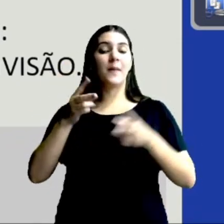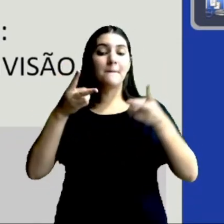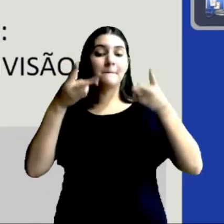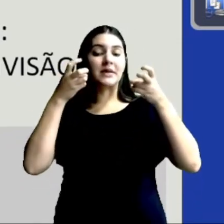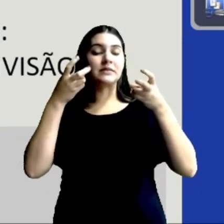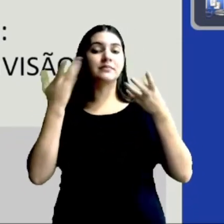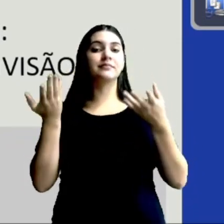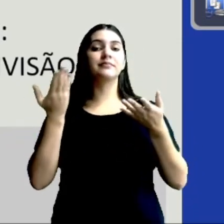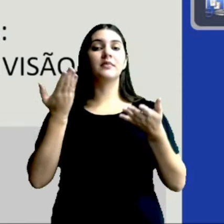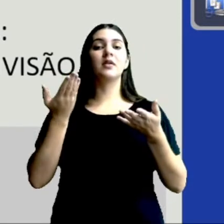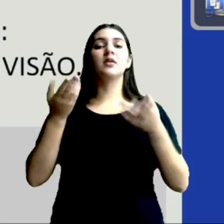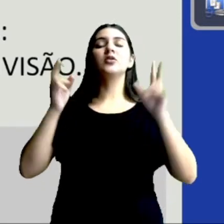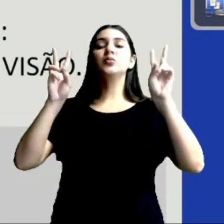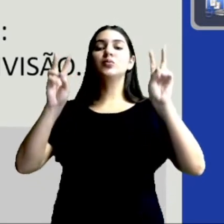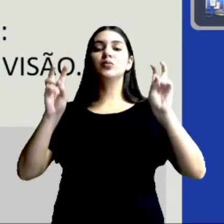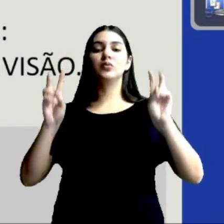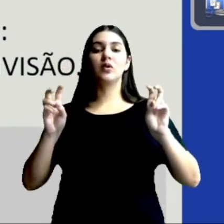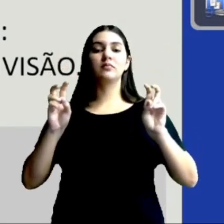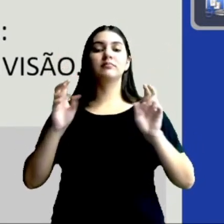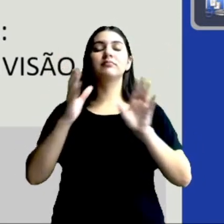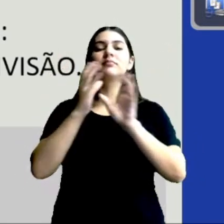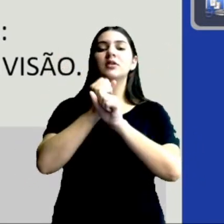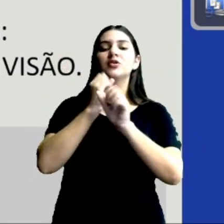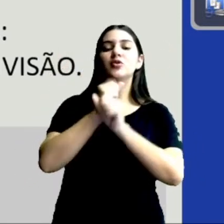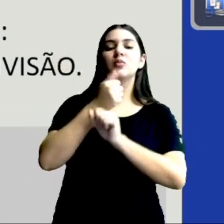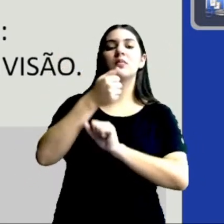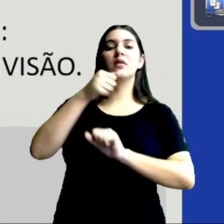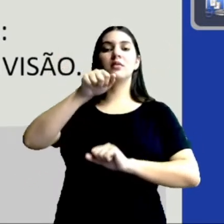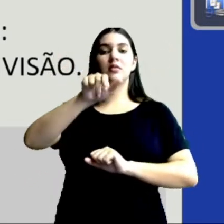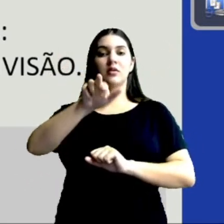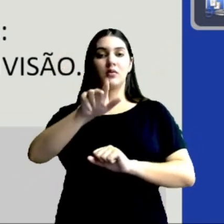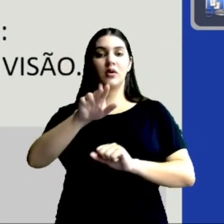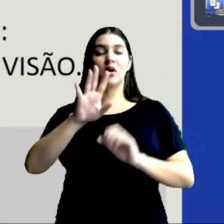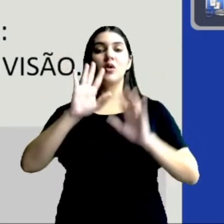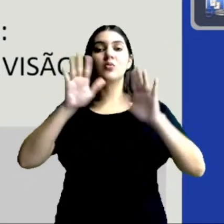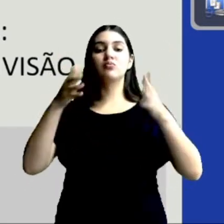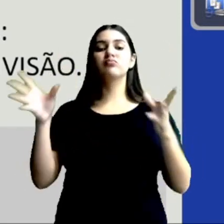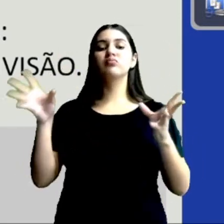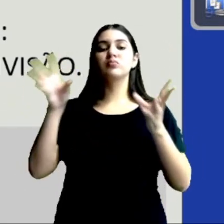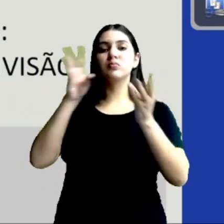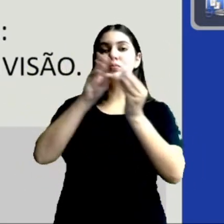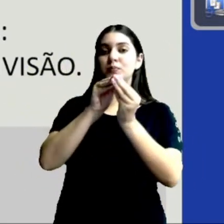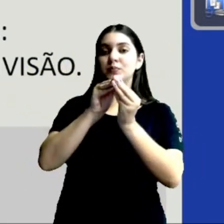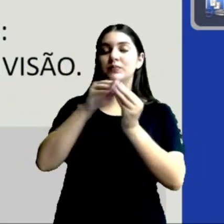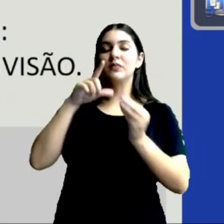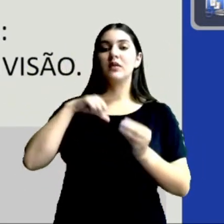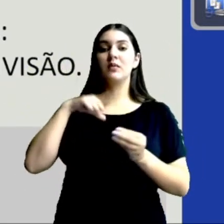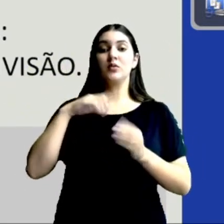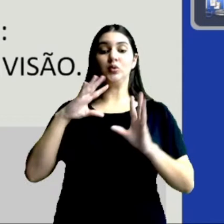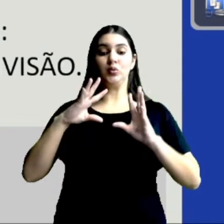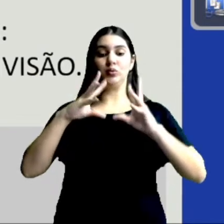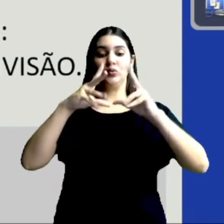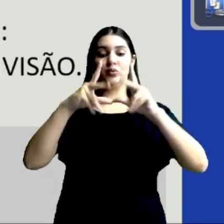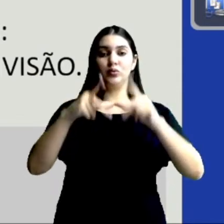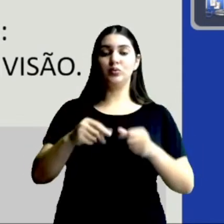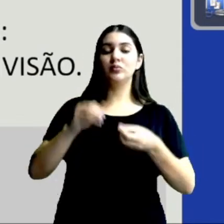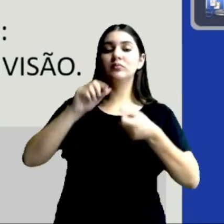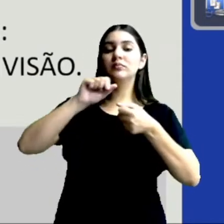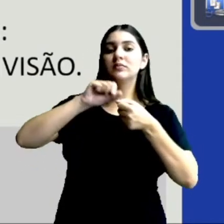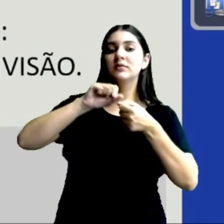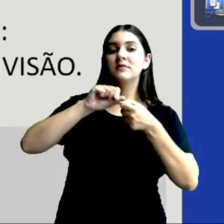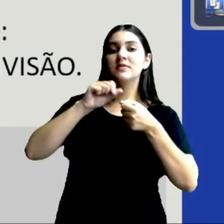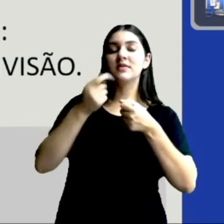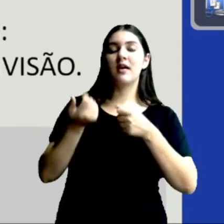das operações em igualdades. E, em resumo, ficamos com isso aqui, ó. Tudo que a gente fizer em um